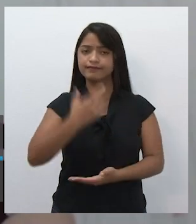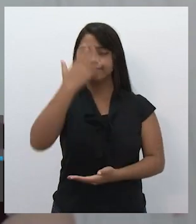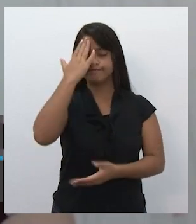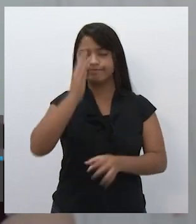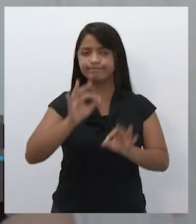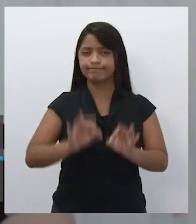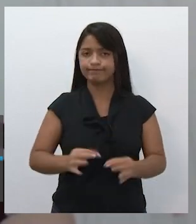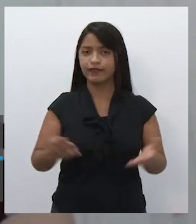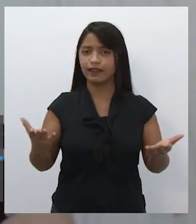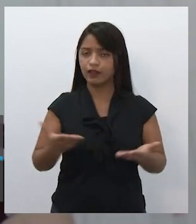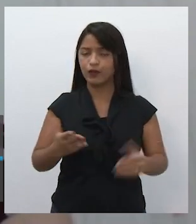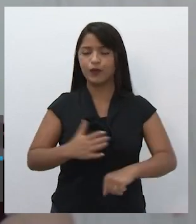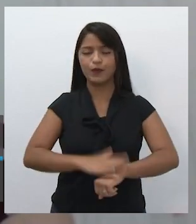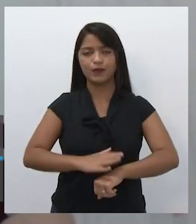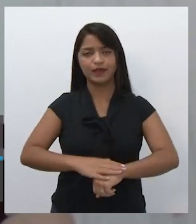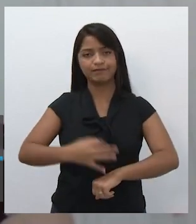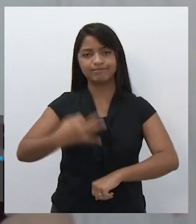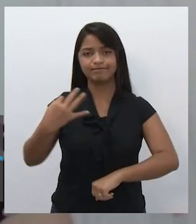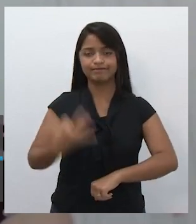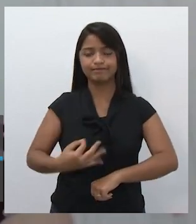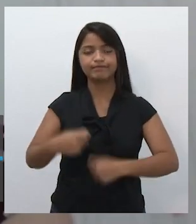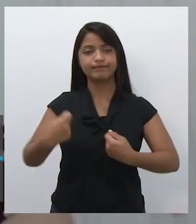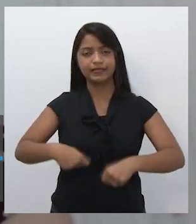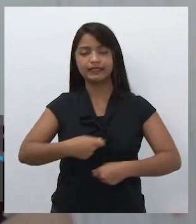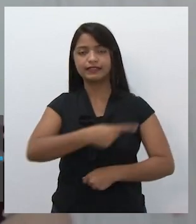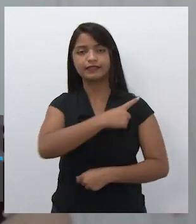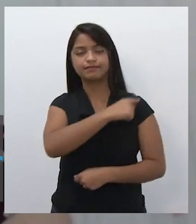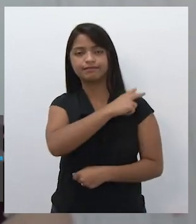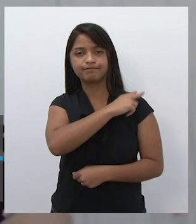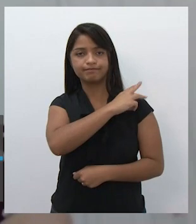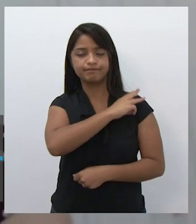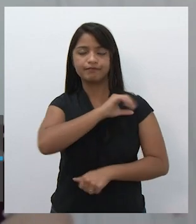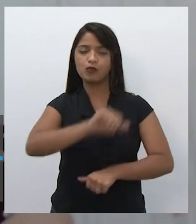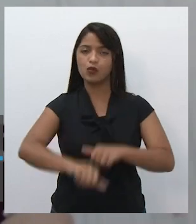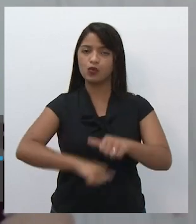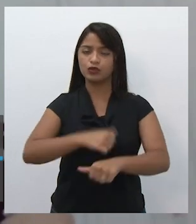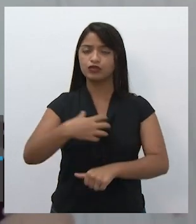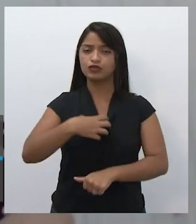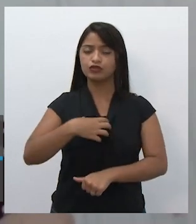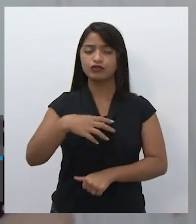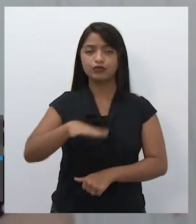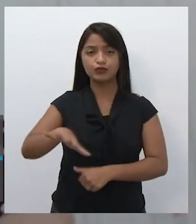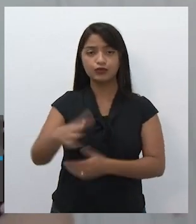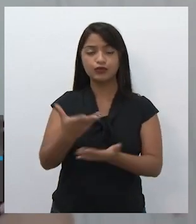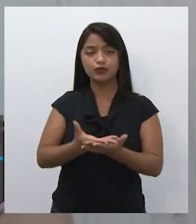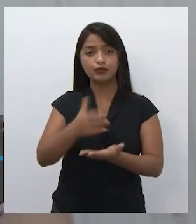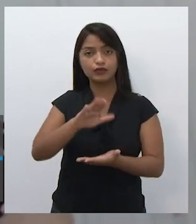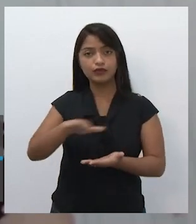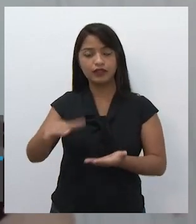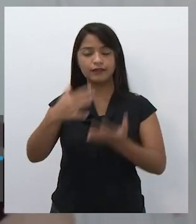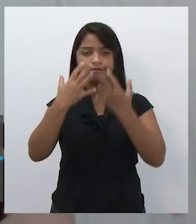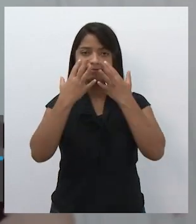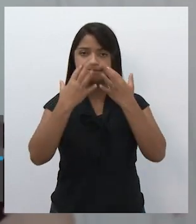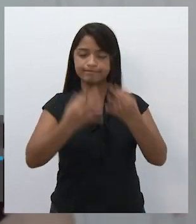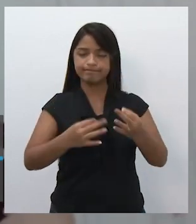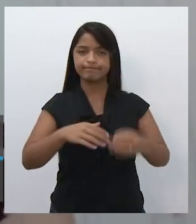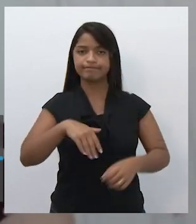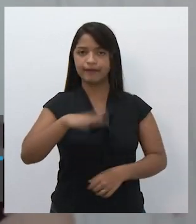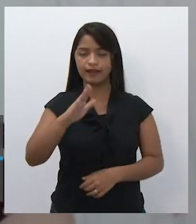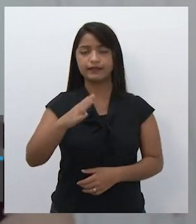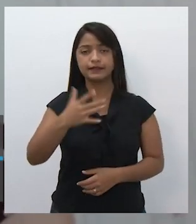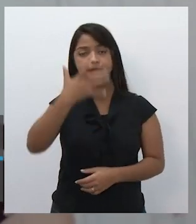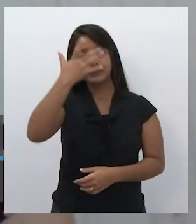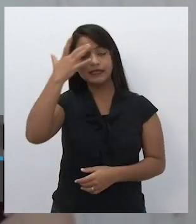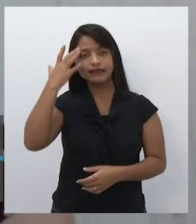ensino médio de forma que fique mais atrativo para esses estudantes, né? Para que haja menos abandono e